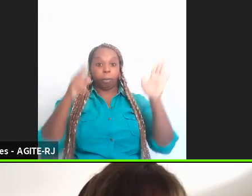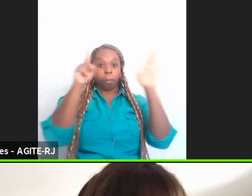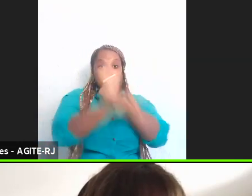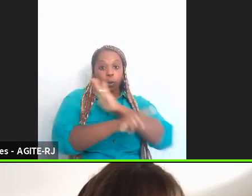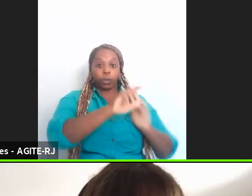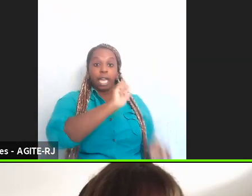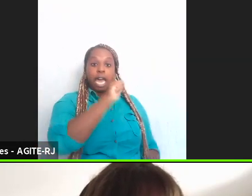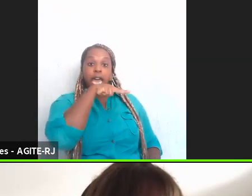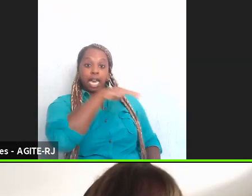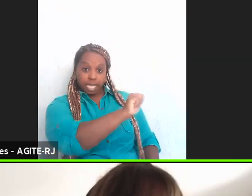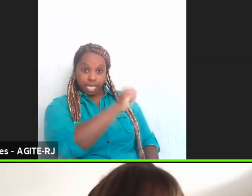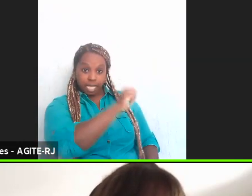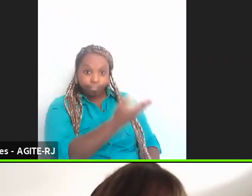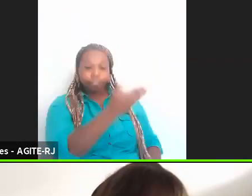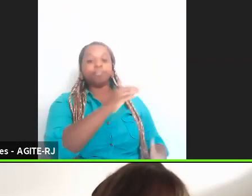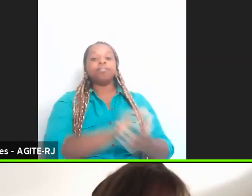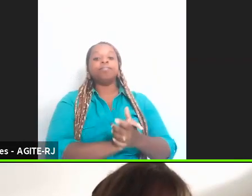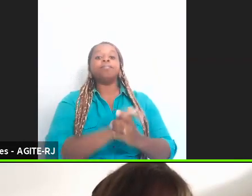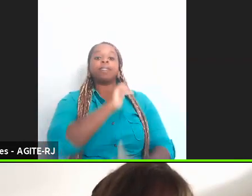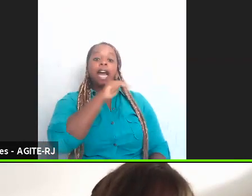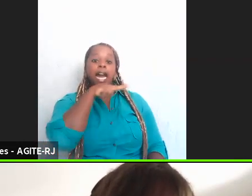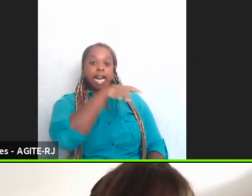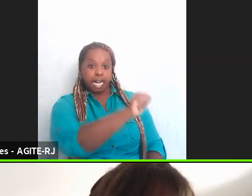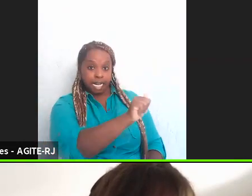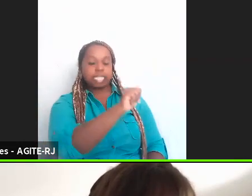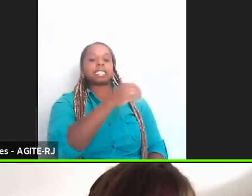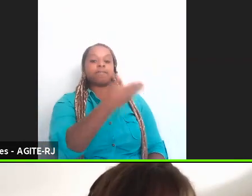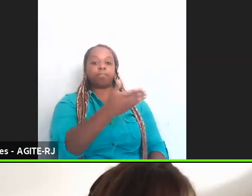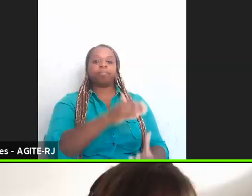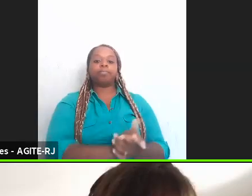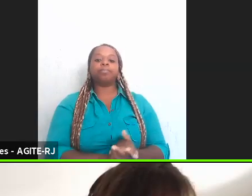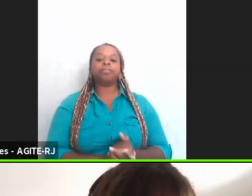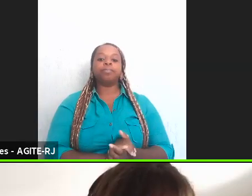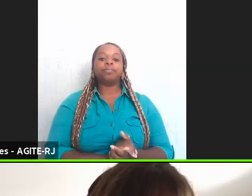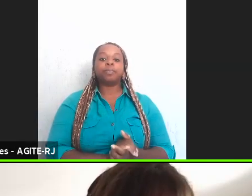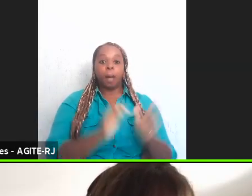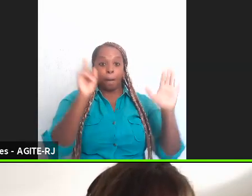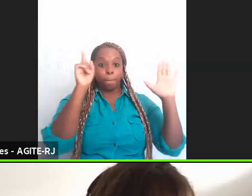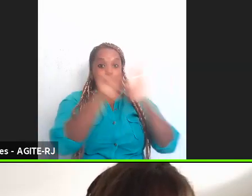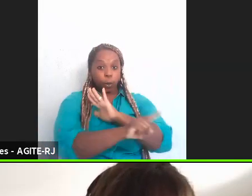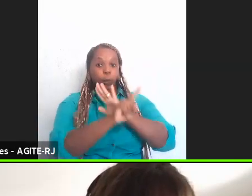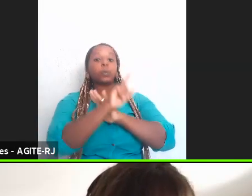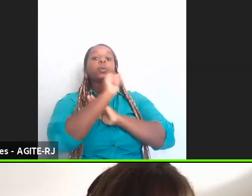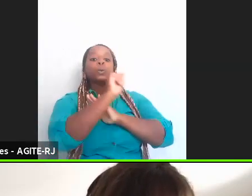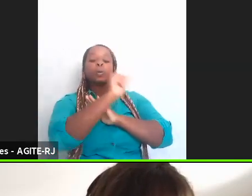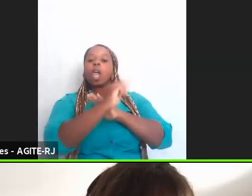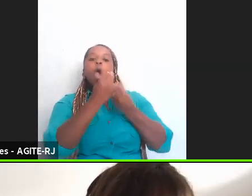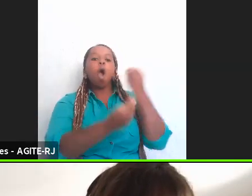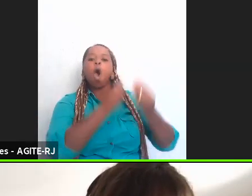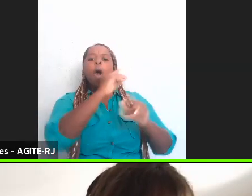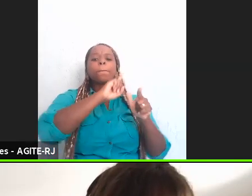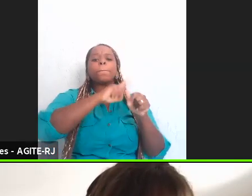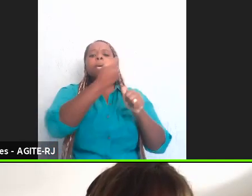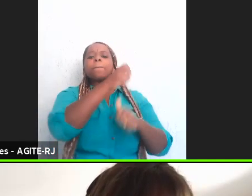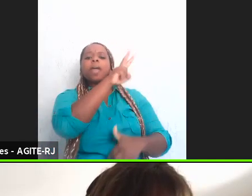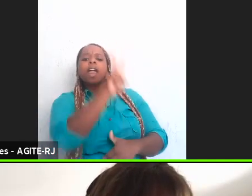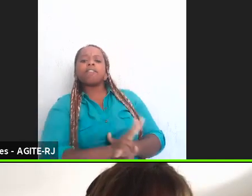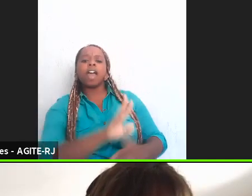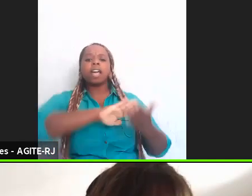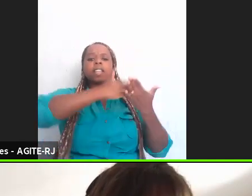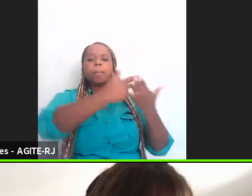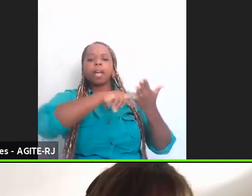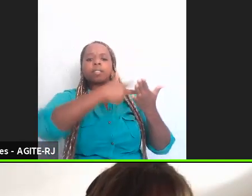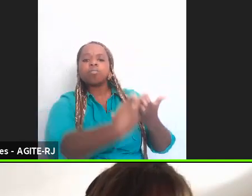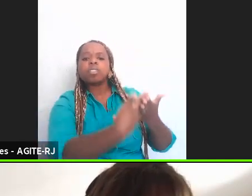Ana. Ana, olha, tem uma pergunta aqui que é: como foi a primeira vez que você interpretou ao vivo?